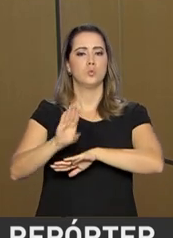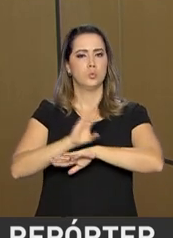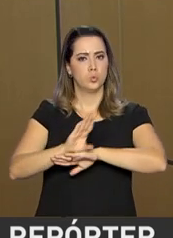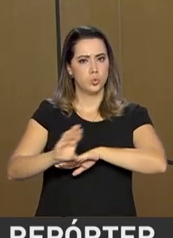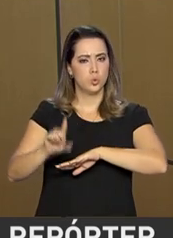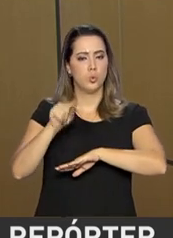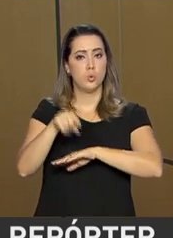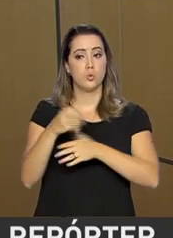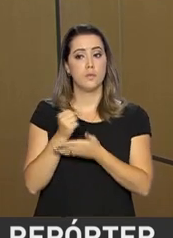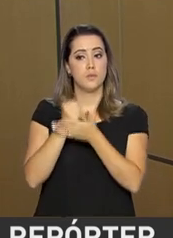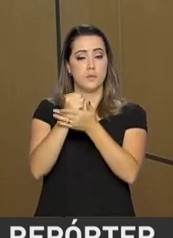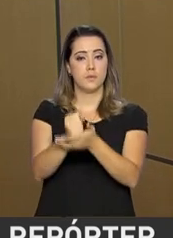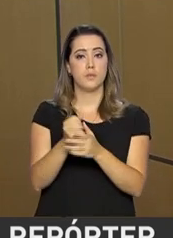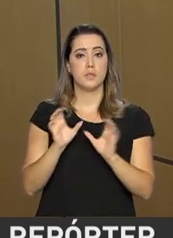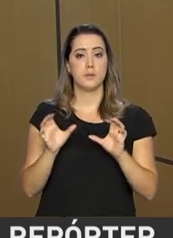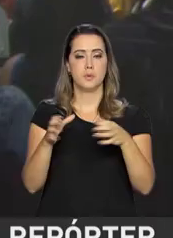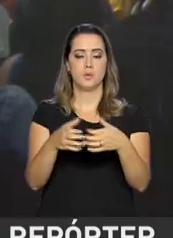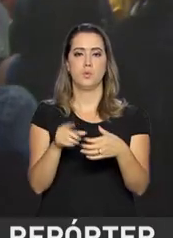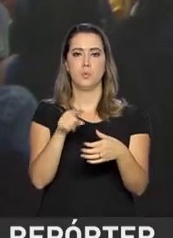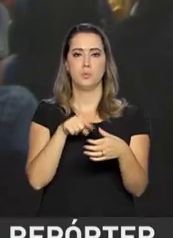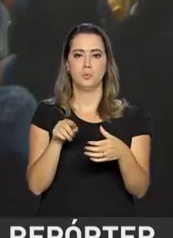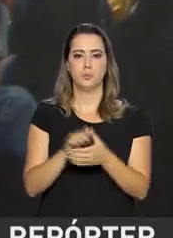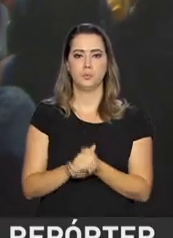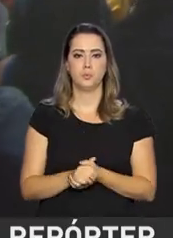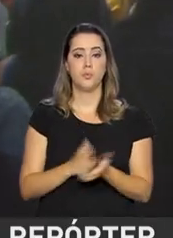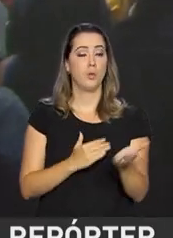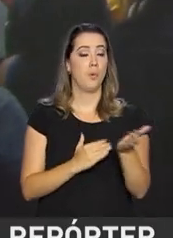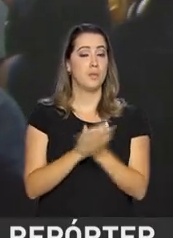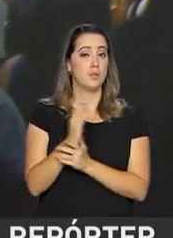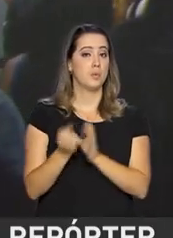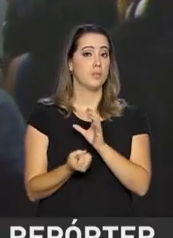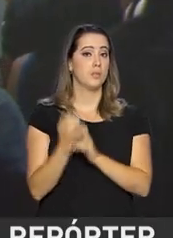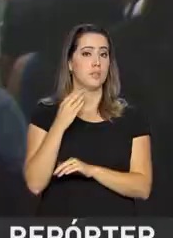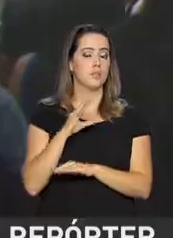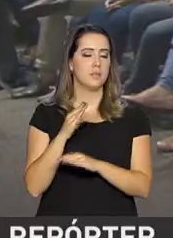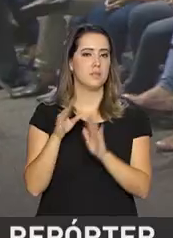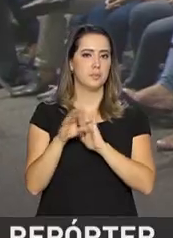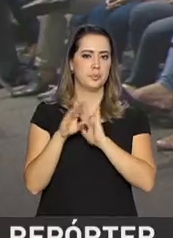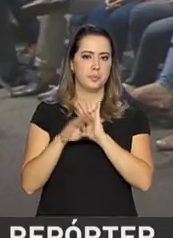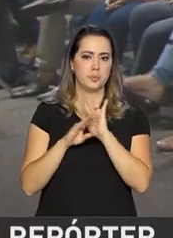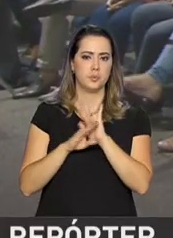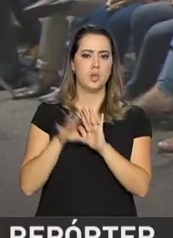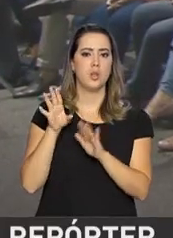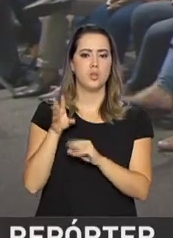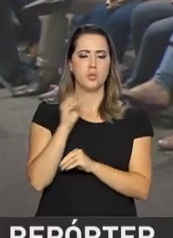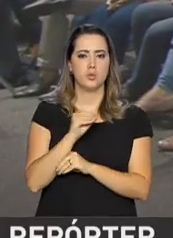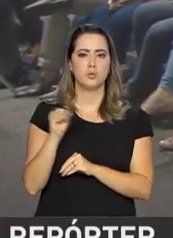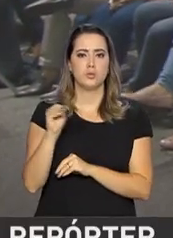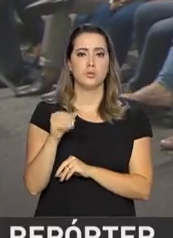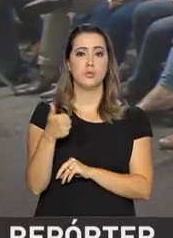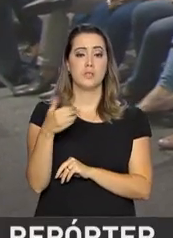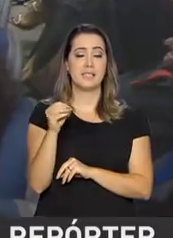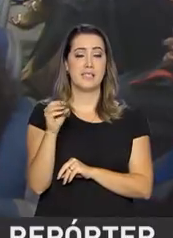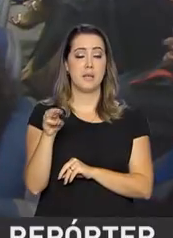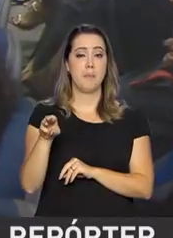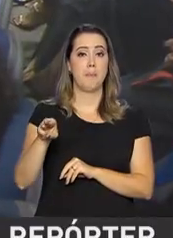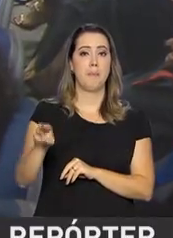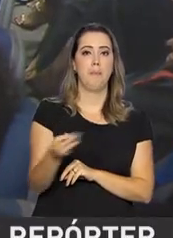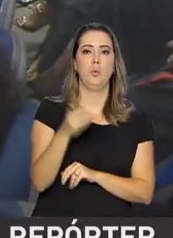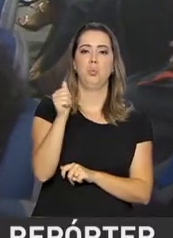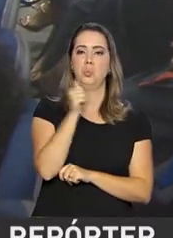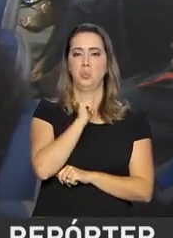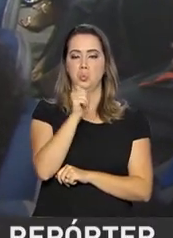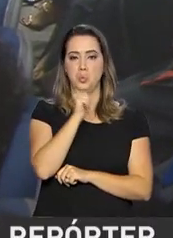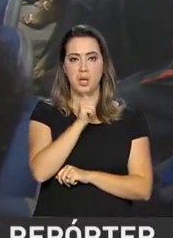ser oferecidos para esse grupo. Desde a criação do programa, em 2008, já foram atendidas mais de 100 mil mulheres e